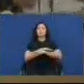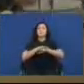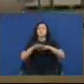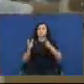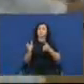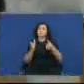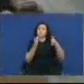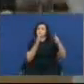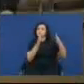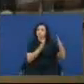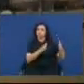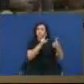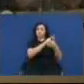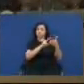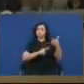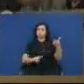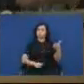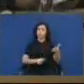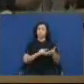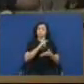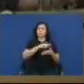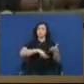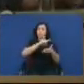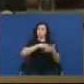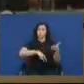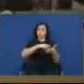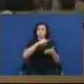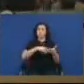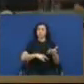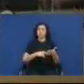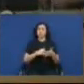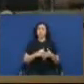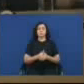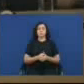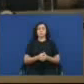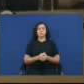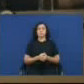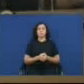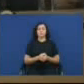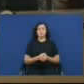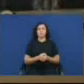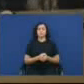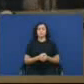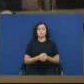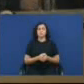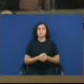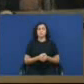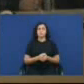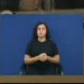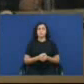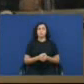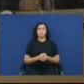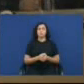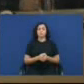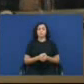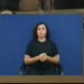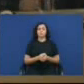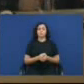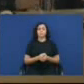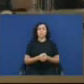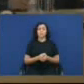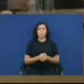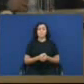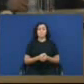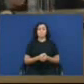encerrar agora, neste momento, a fase do expediente destinada à leitura da matéria recebida pela